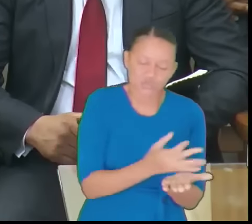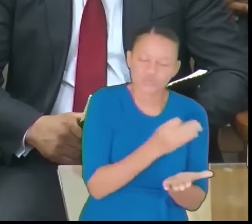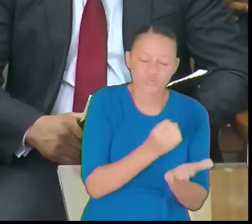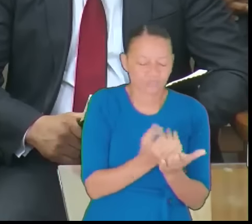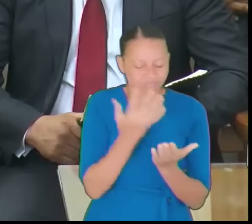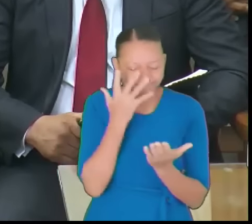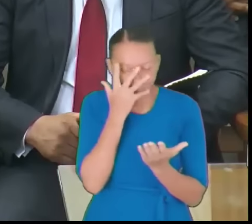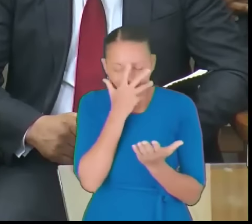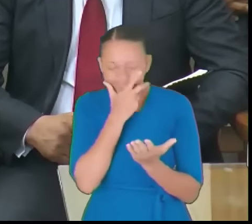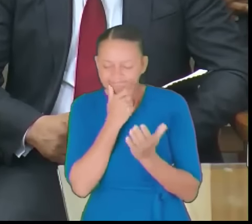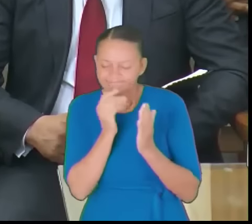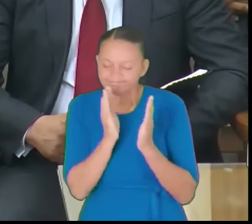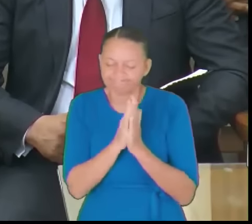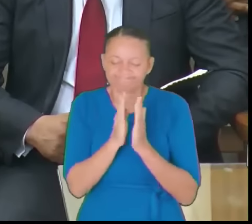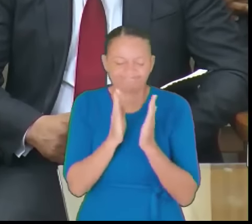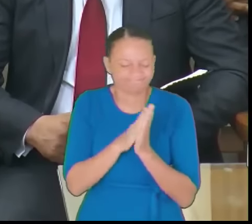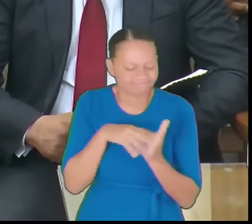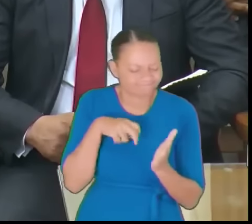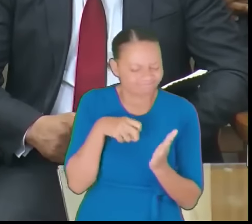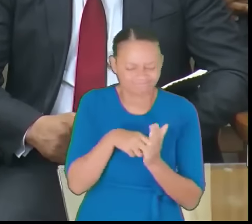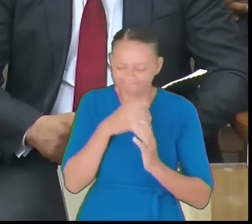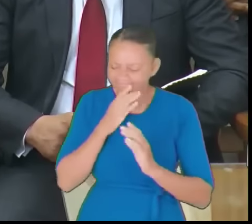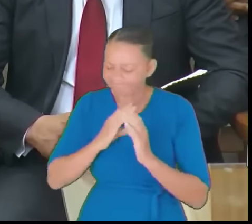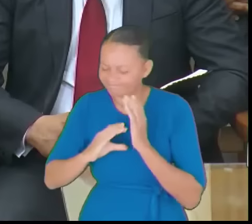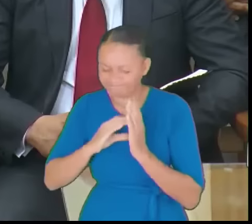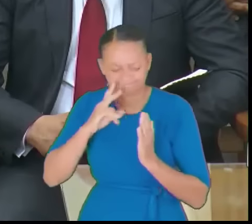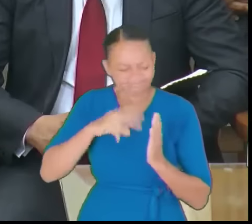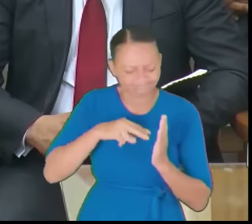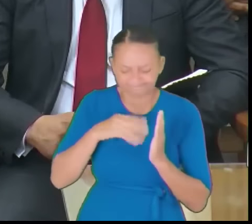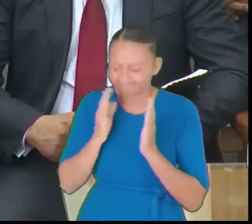Deus, na oração, você de joelho, orando, cantando e lendo a Bíblia,